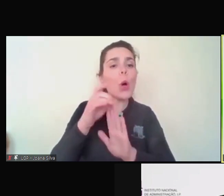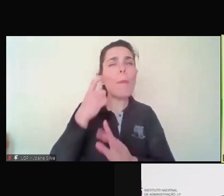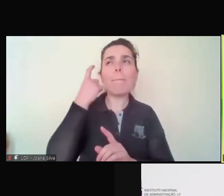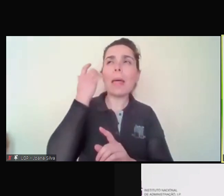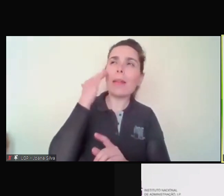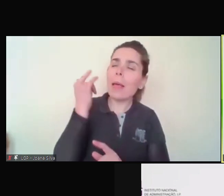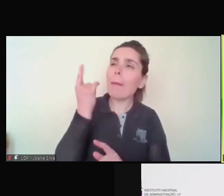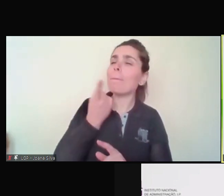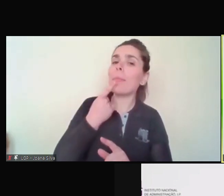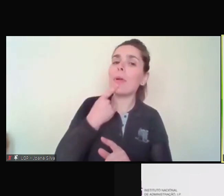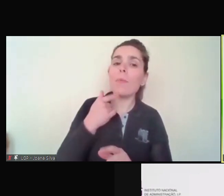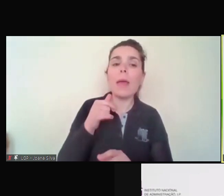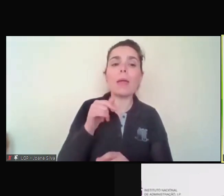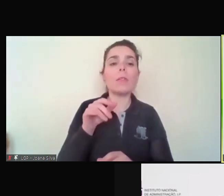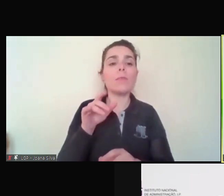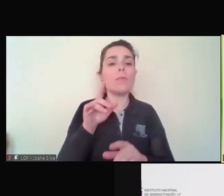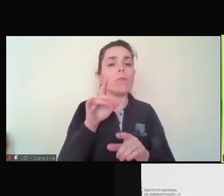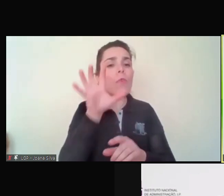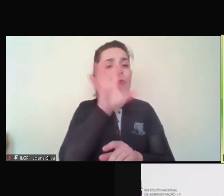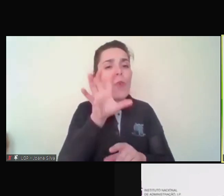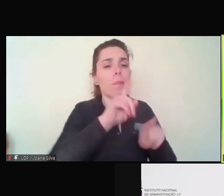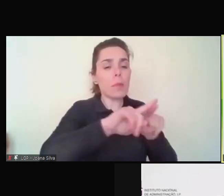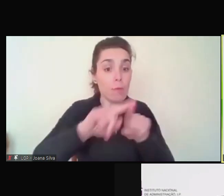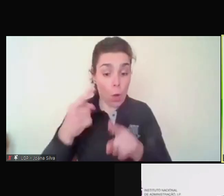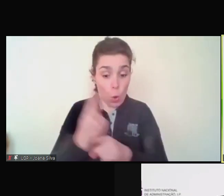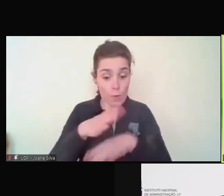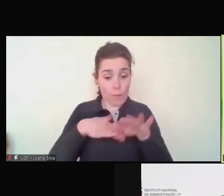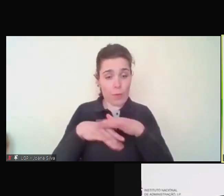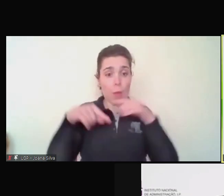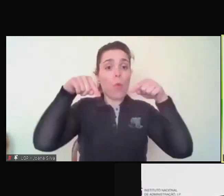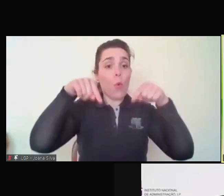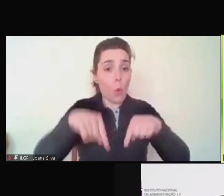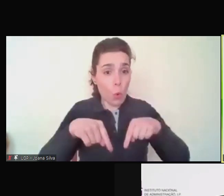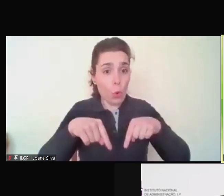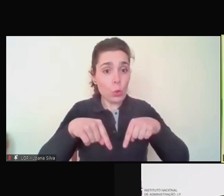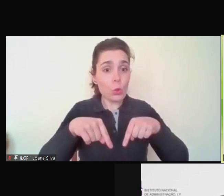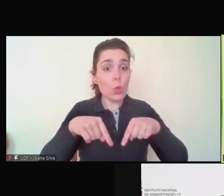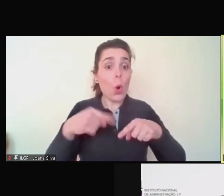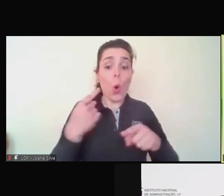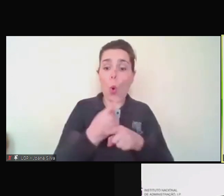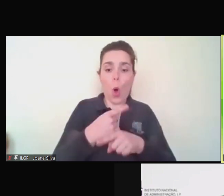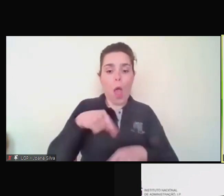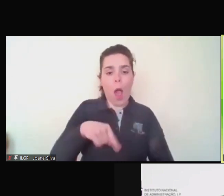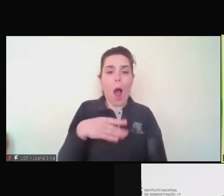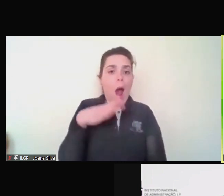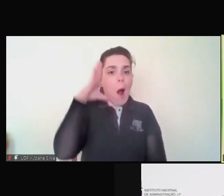diferentes de fazer aquilo que fazemos hoje ou de passar a fazer coisas que hoje não somos